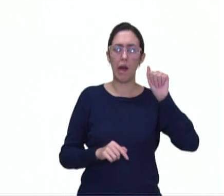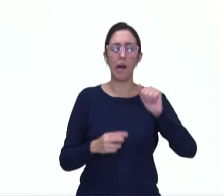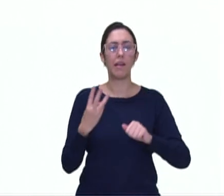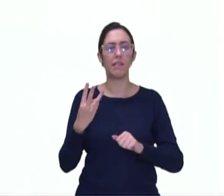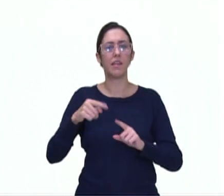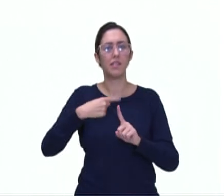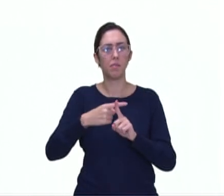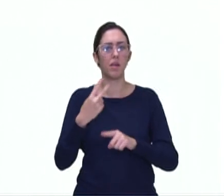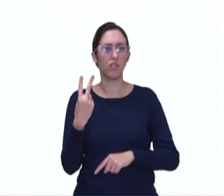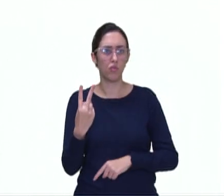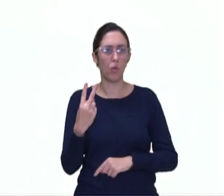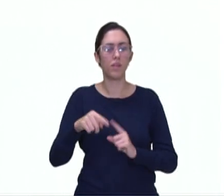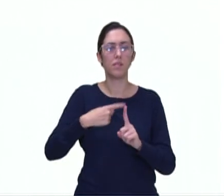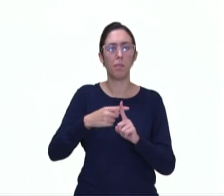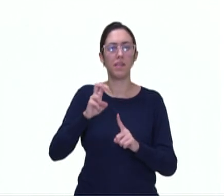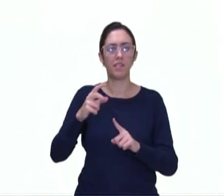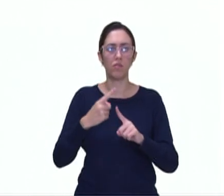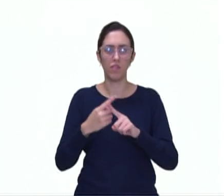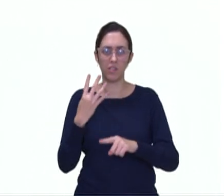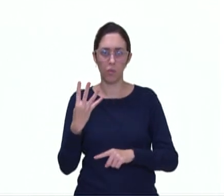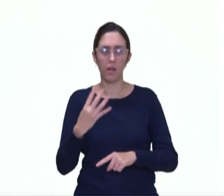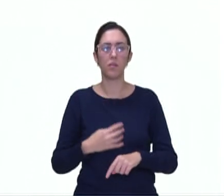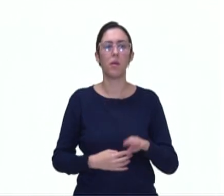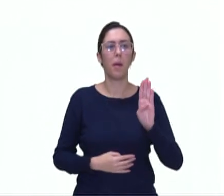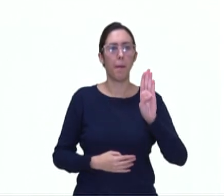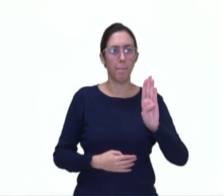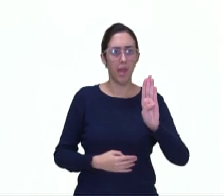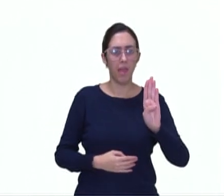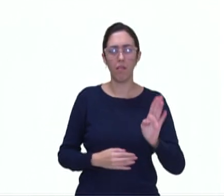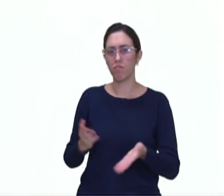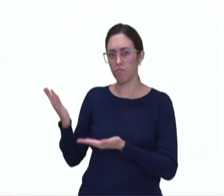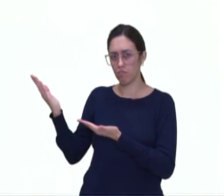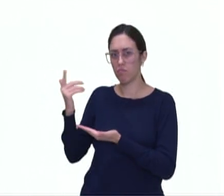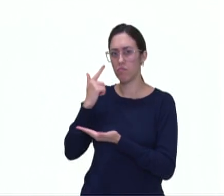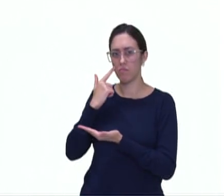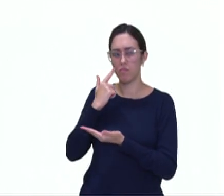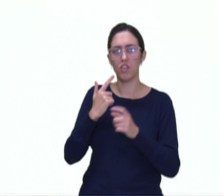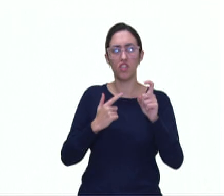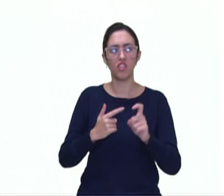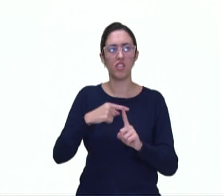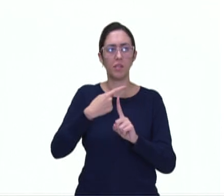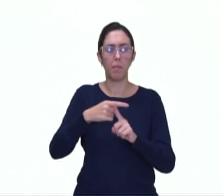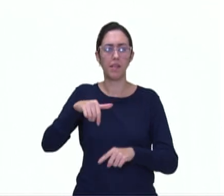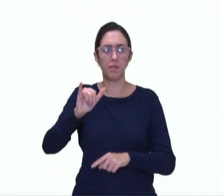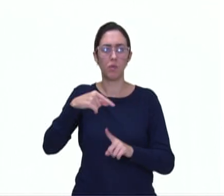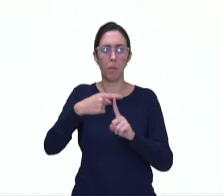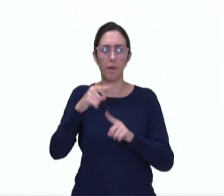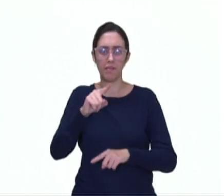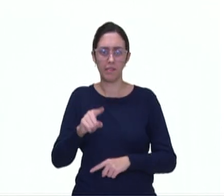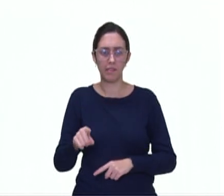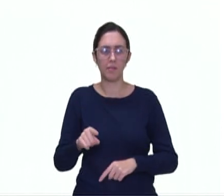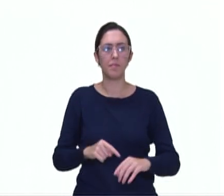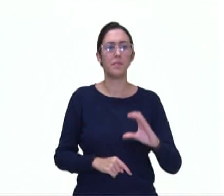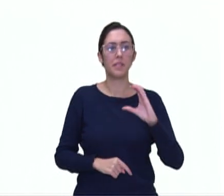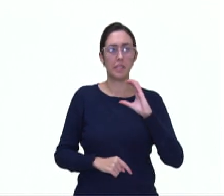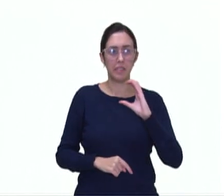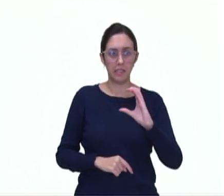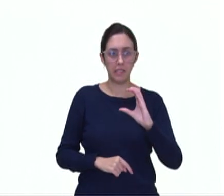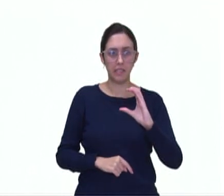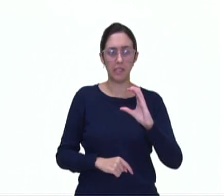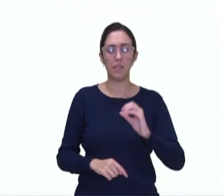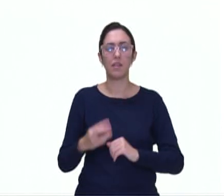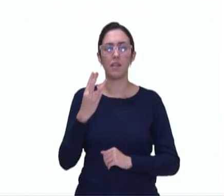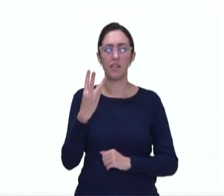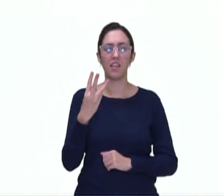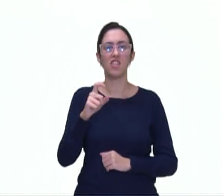vezes 4. Letra B, x mais y mais e. Letra C, 3x ao quadrado mais